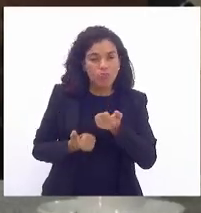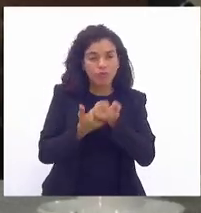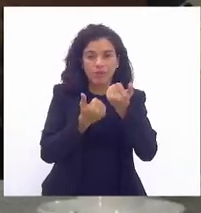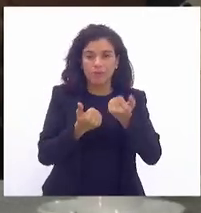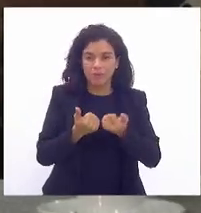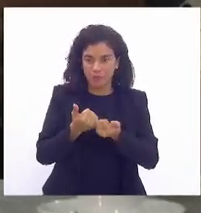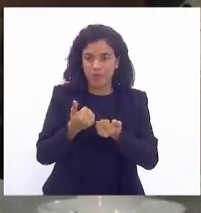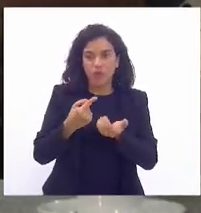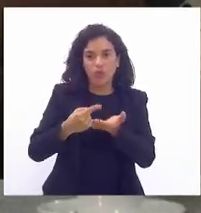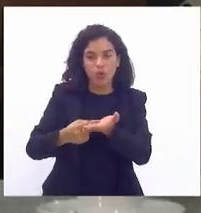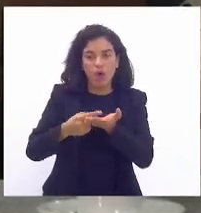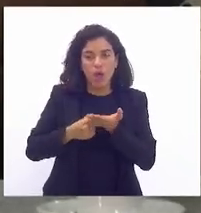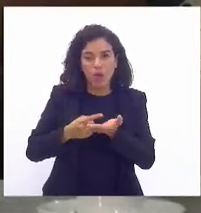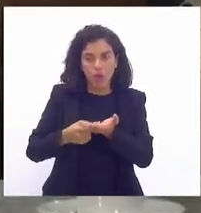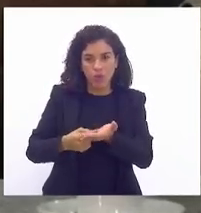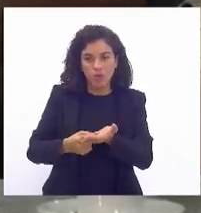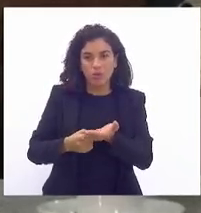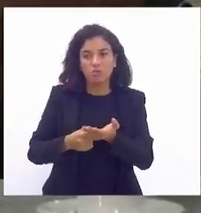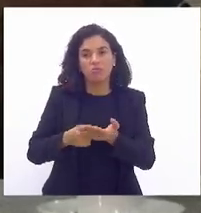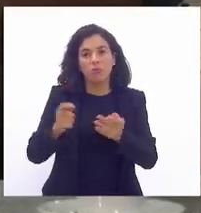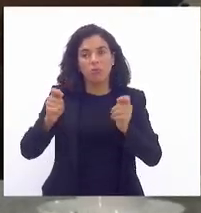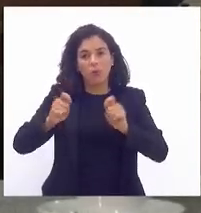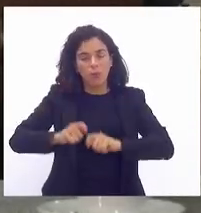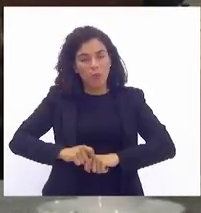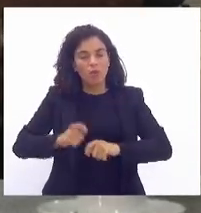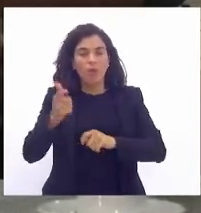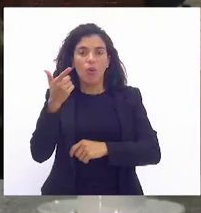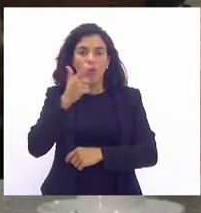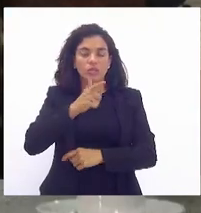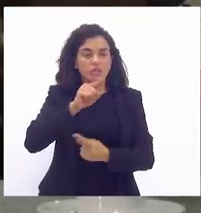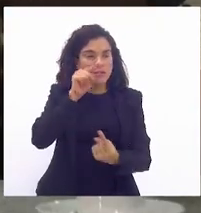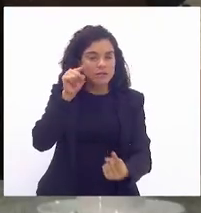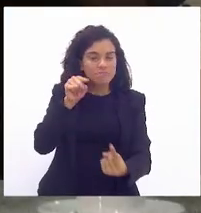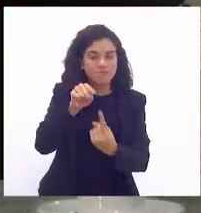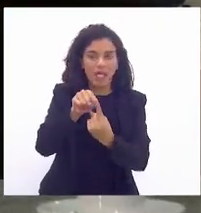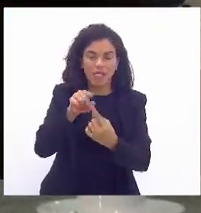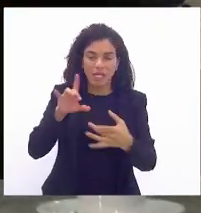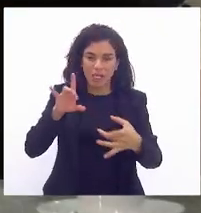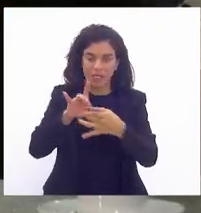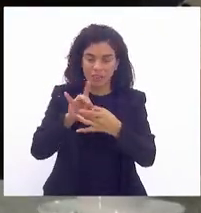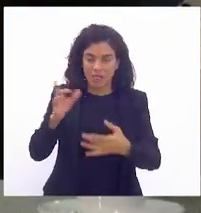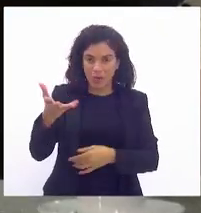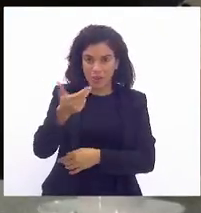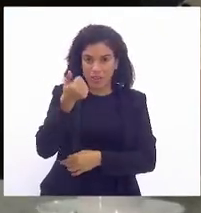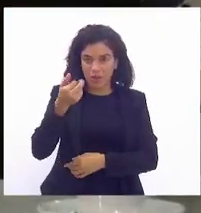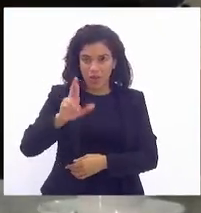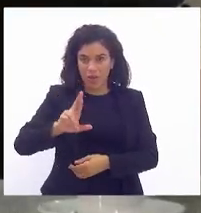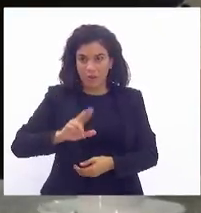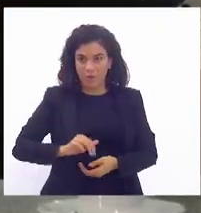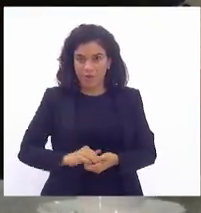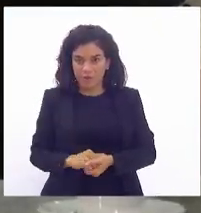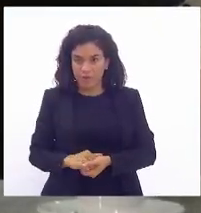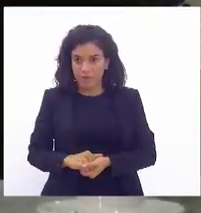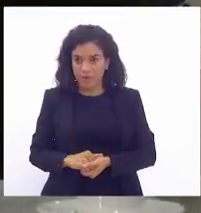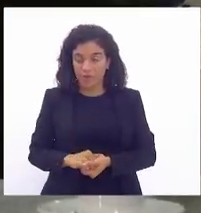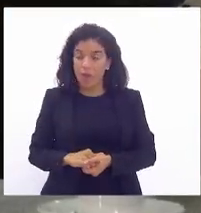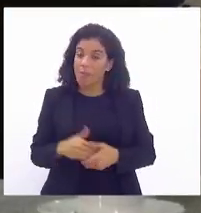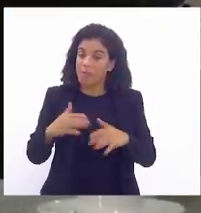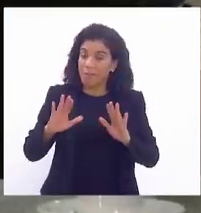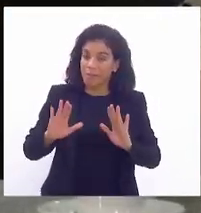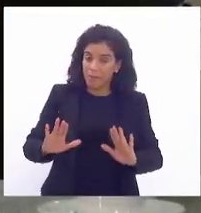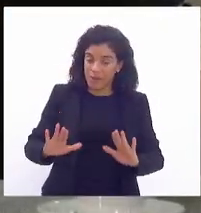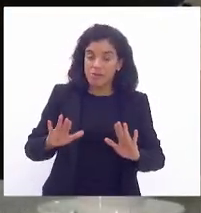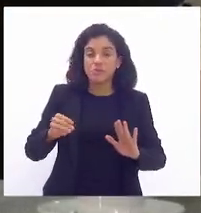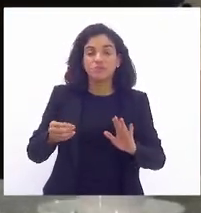do acordo, para eles poderem atingir as suas metas relacionadas à qualidade do ar. Para isso, eles